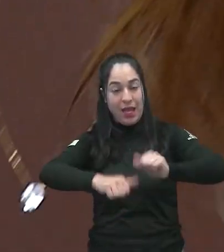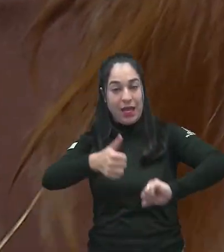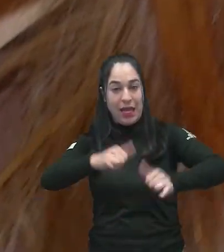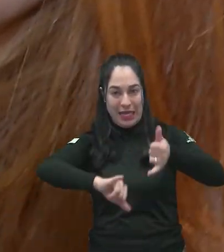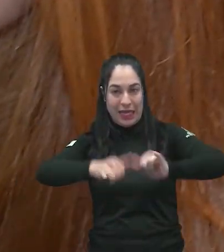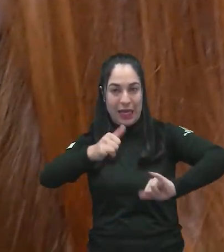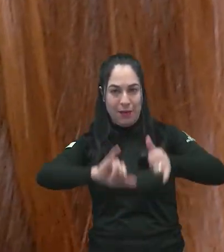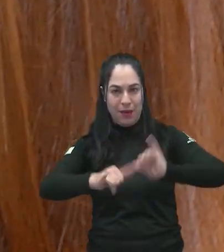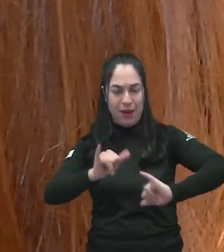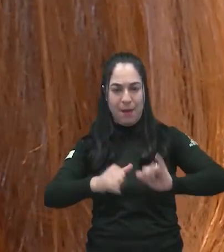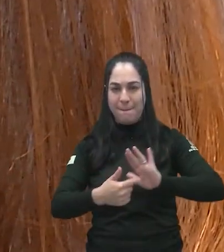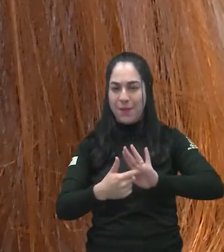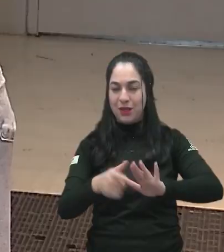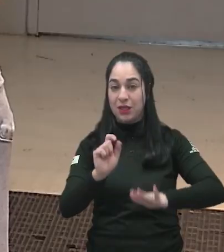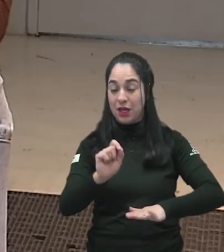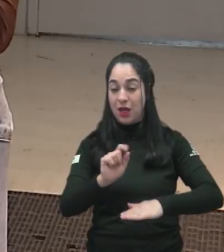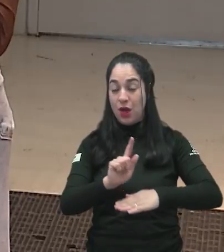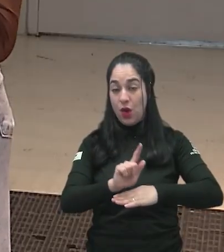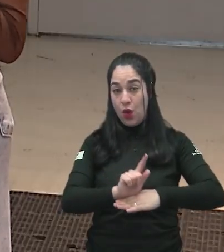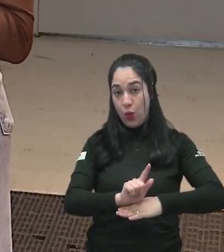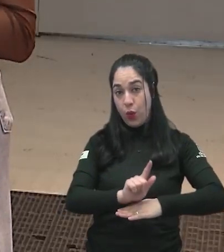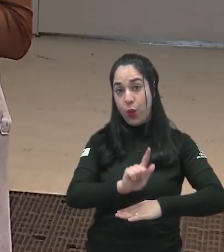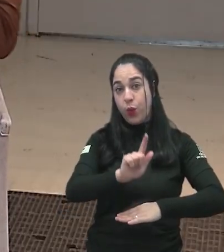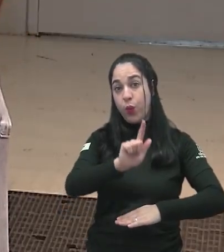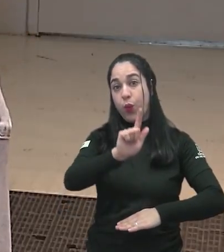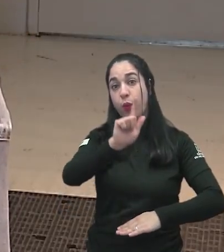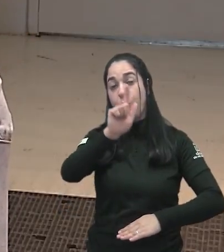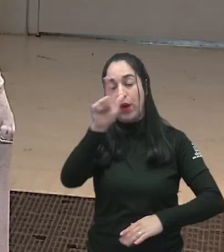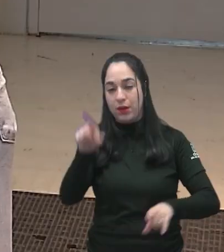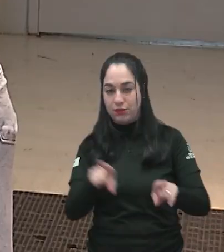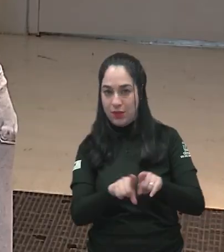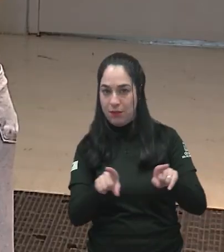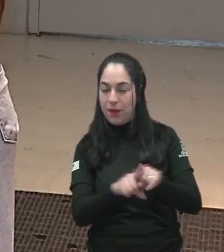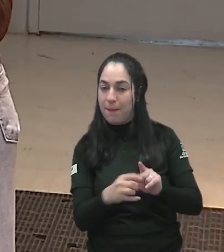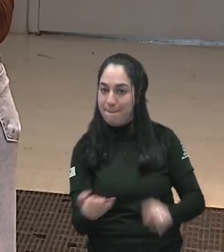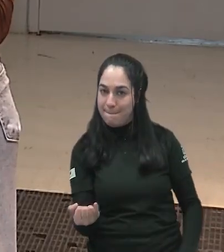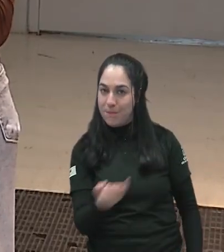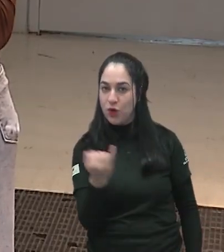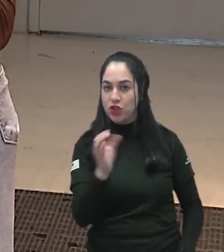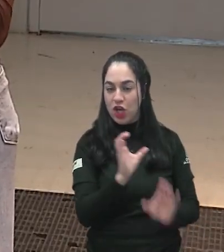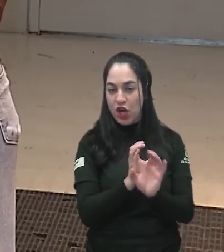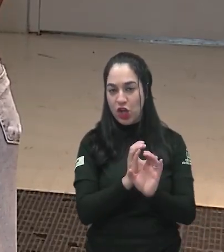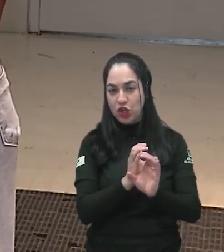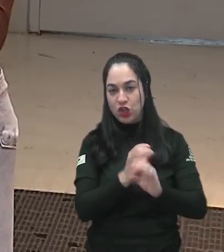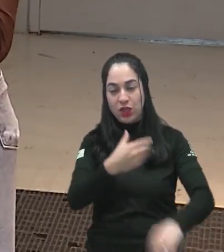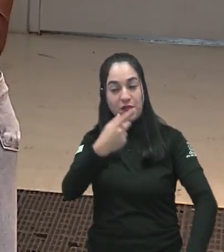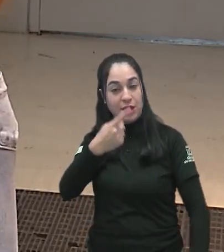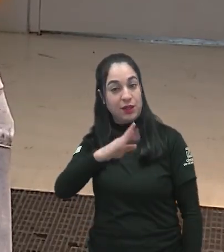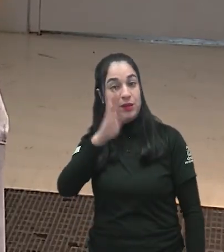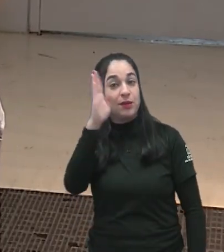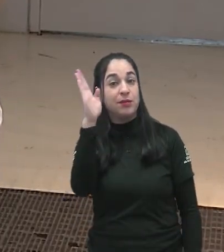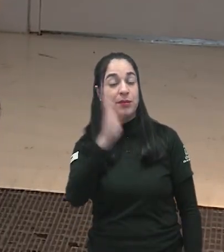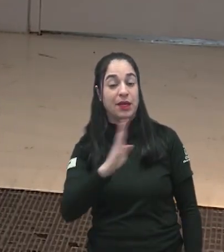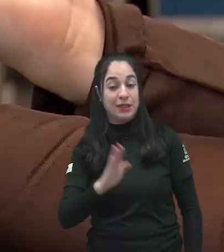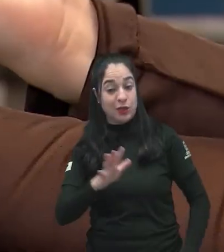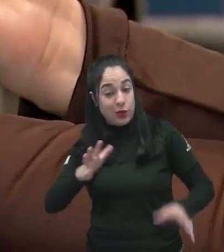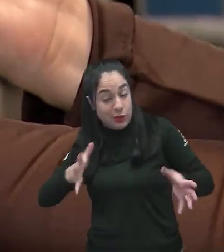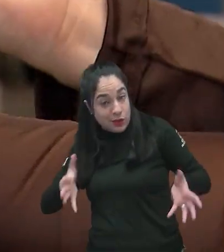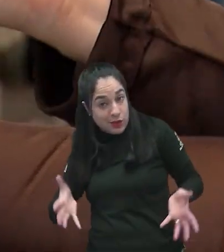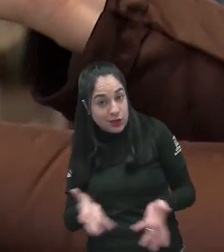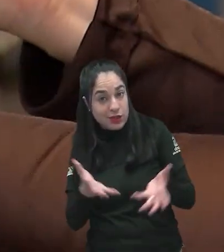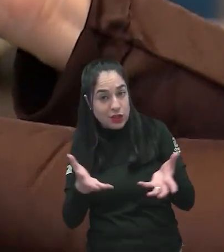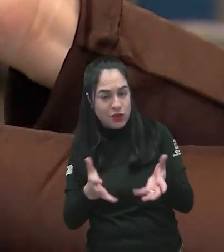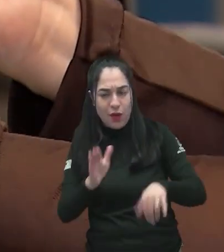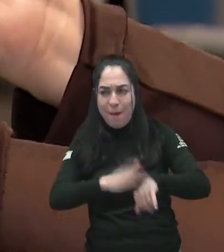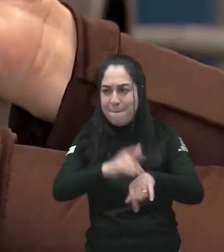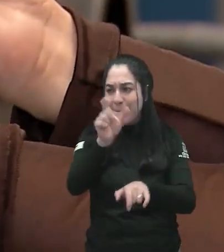pela otimização dos combustíveis, o lançamento do foguete também representa um marco para a engenharia aeroespacial do país e